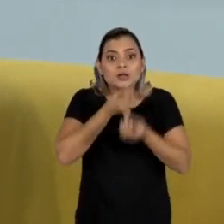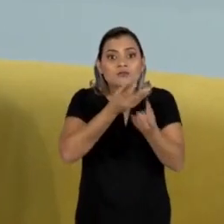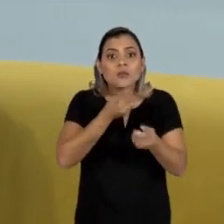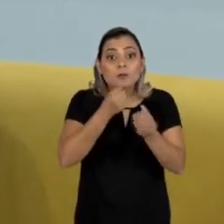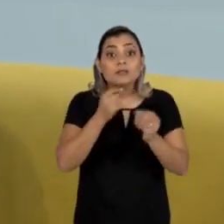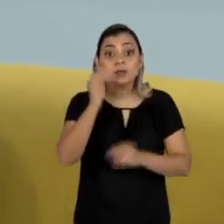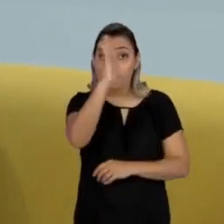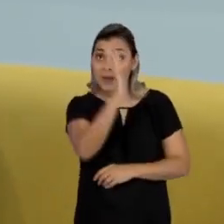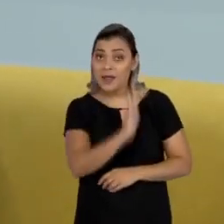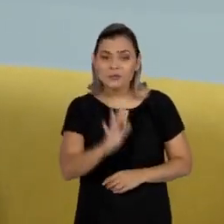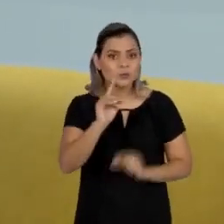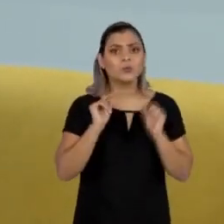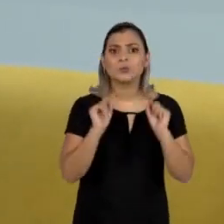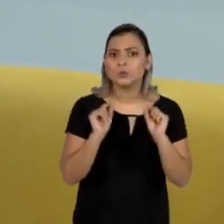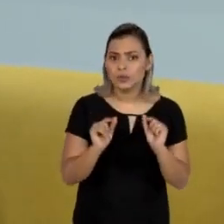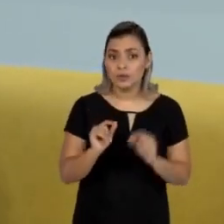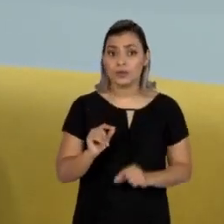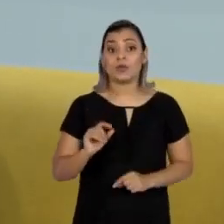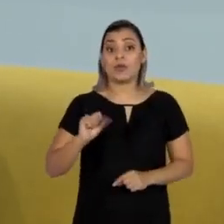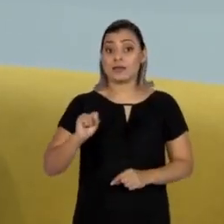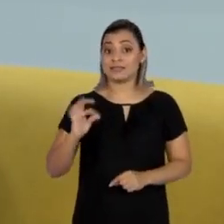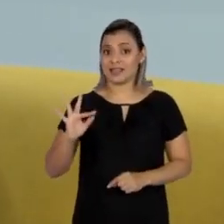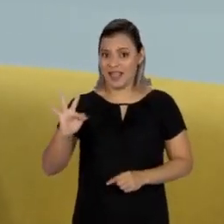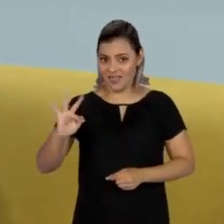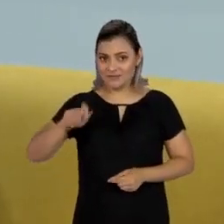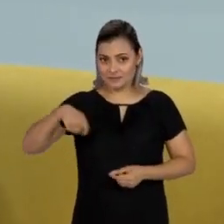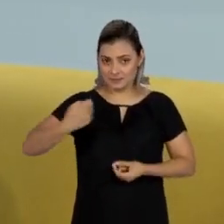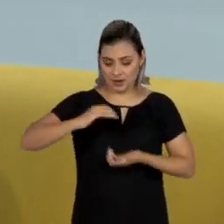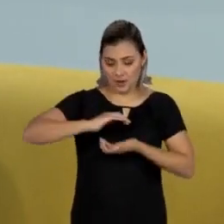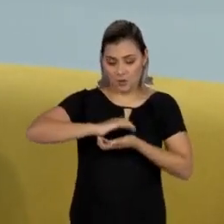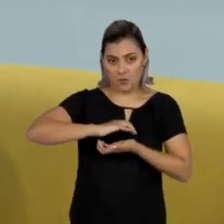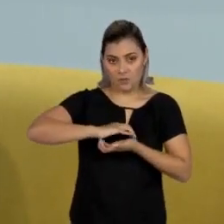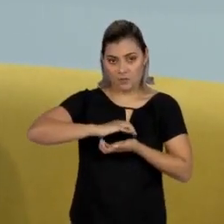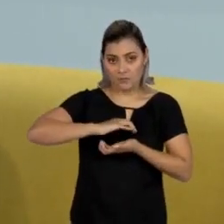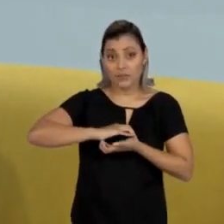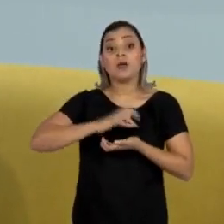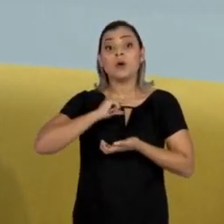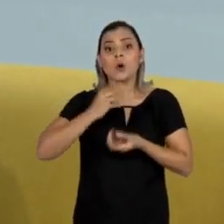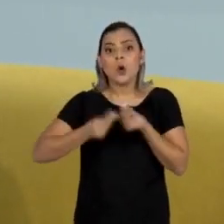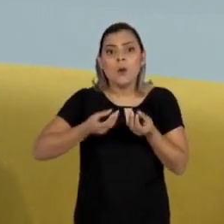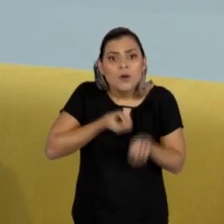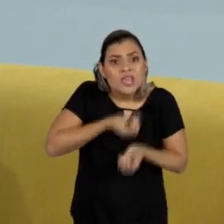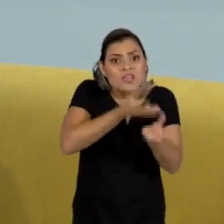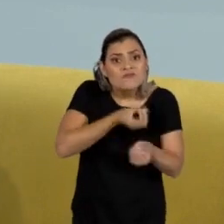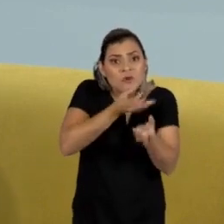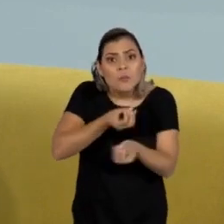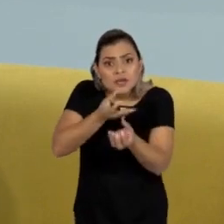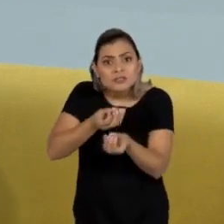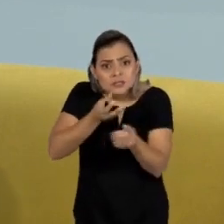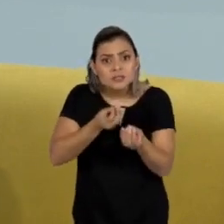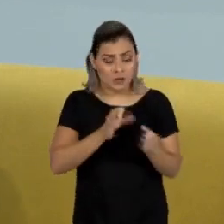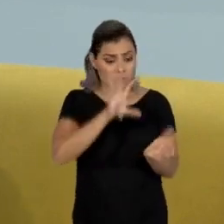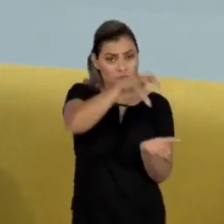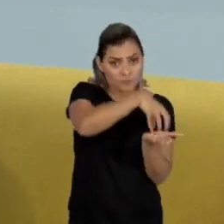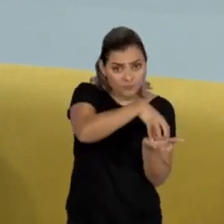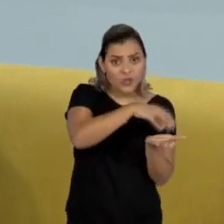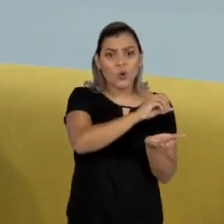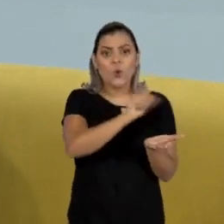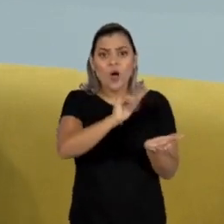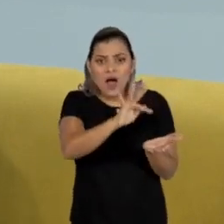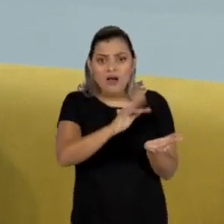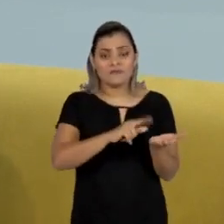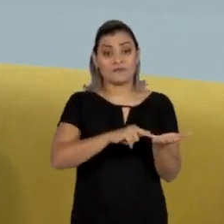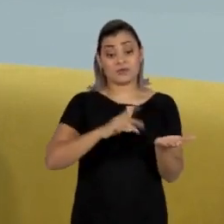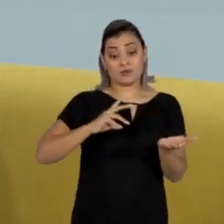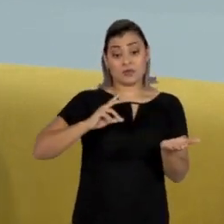notícias nacionais. O Supremo retoma hoje o julgamento sobre o compartilhamento de dados de órgãos de controle, como a Receita